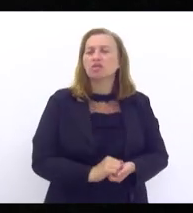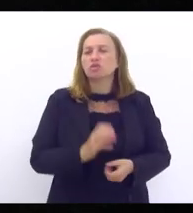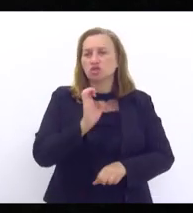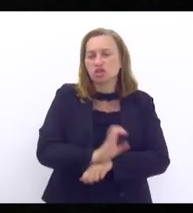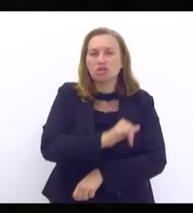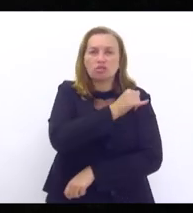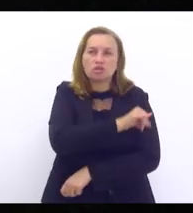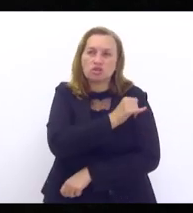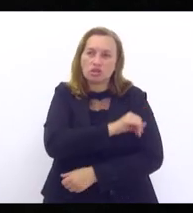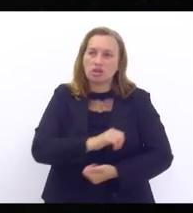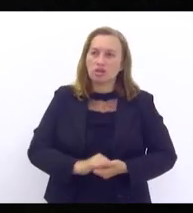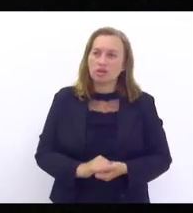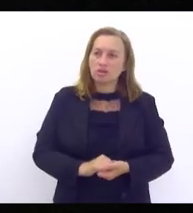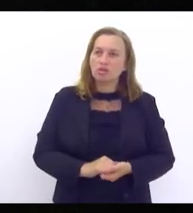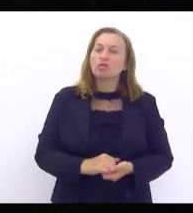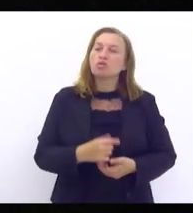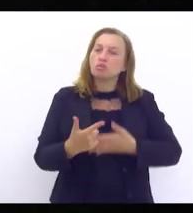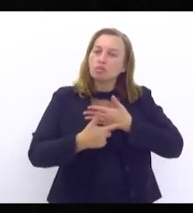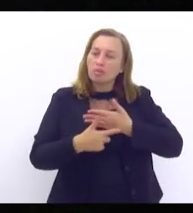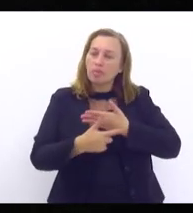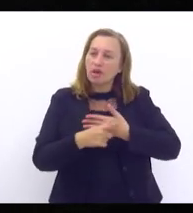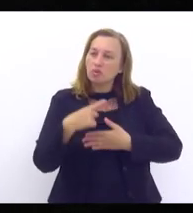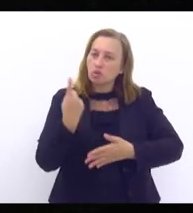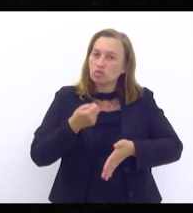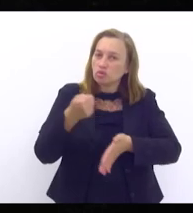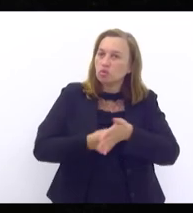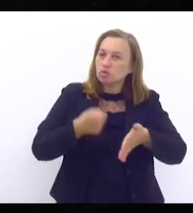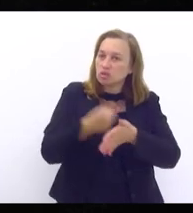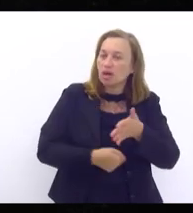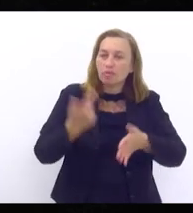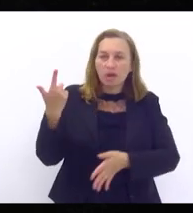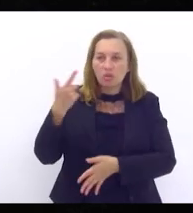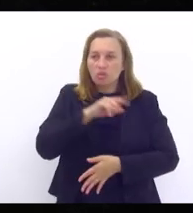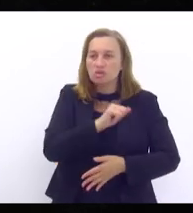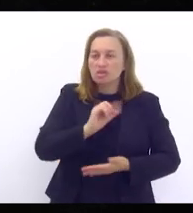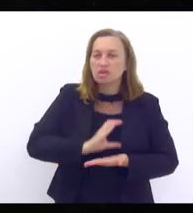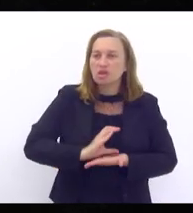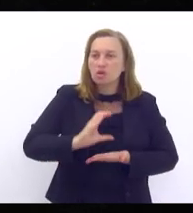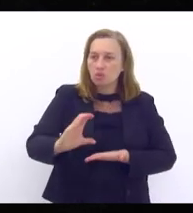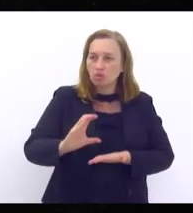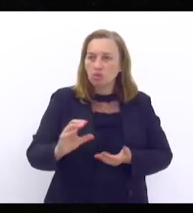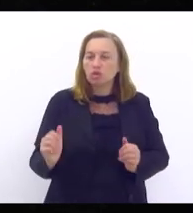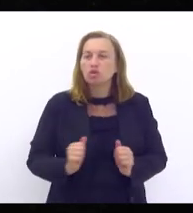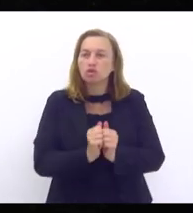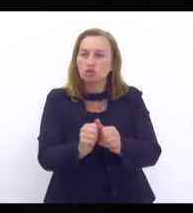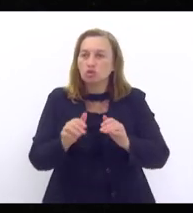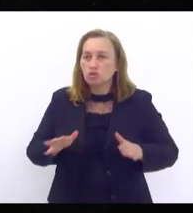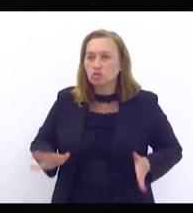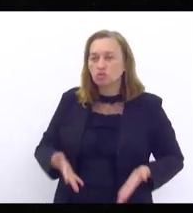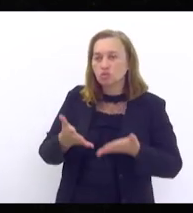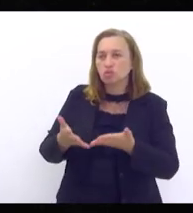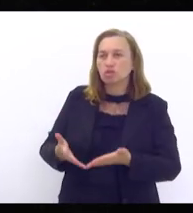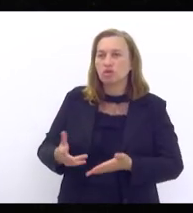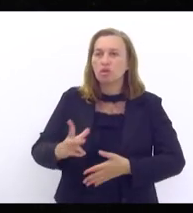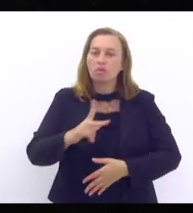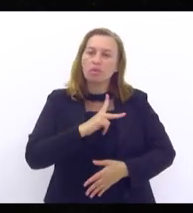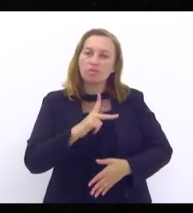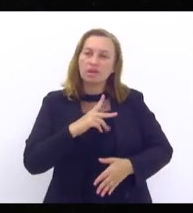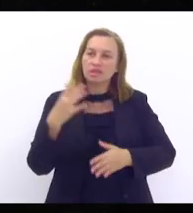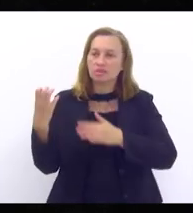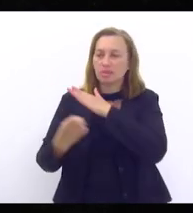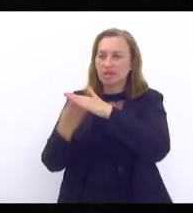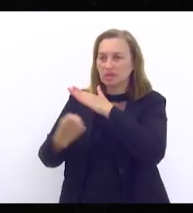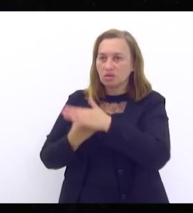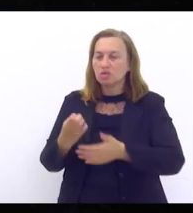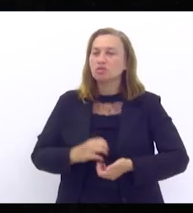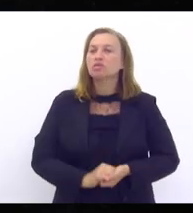Estado do Rio de Janeiro, nosso papel é lutar para conseguir recursos junto à iniciativa privada, para conseguir